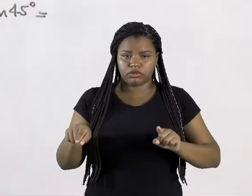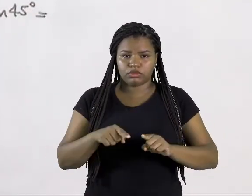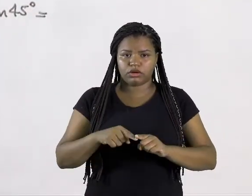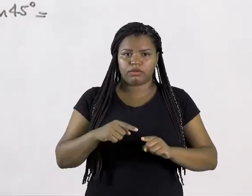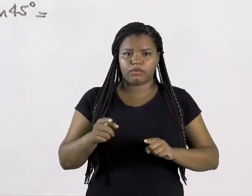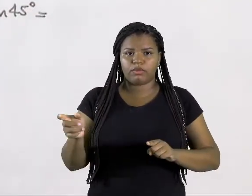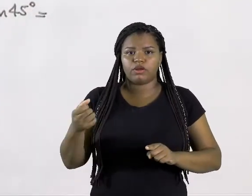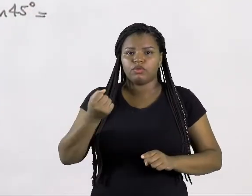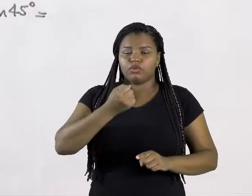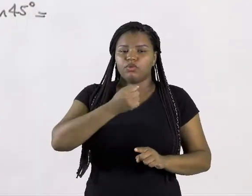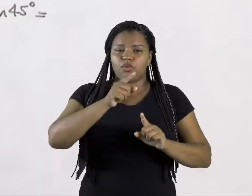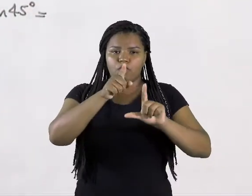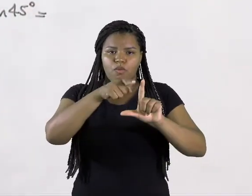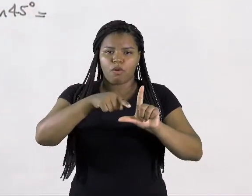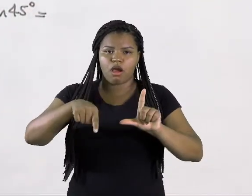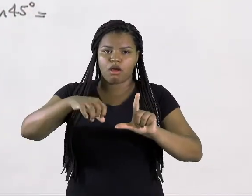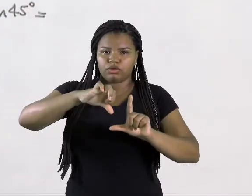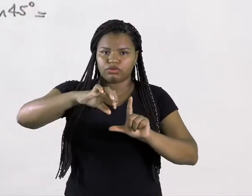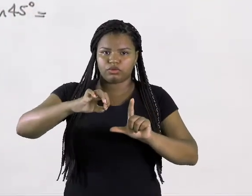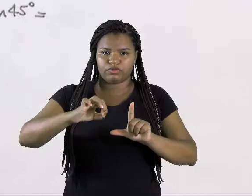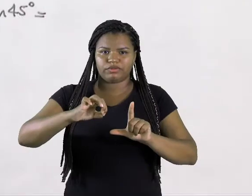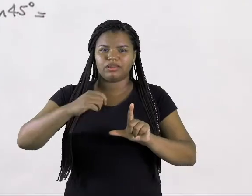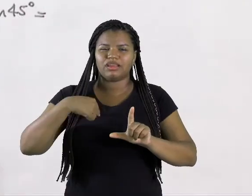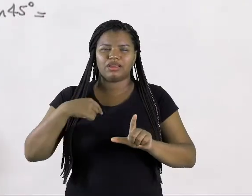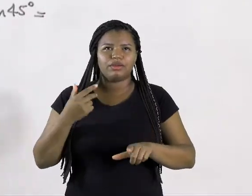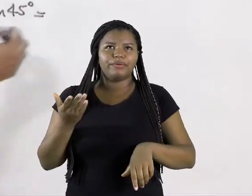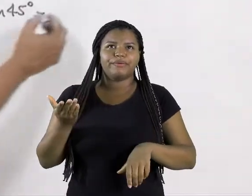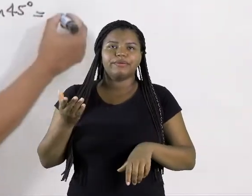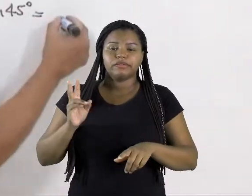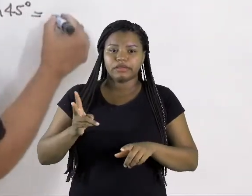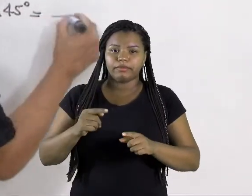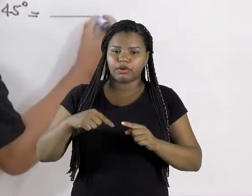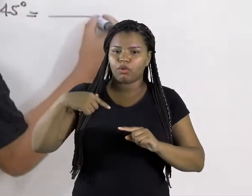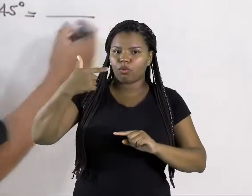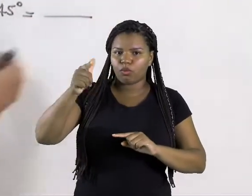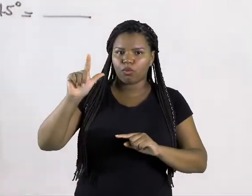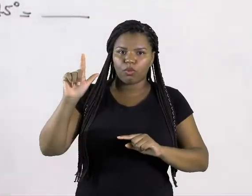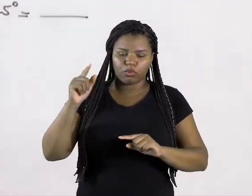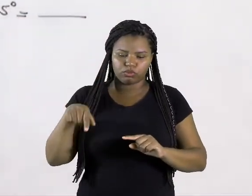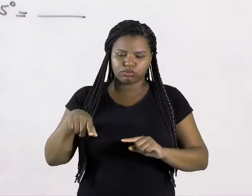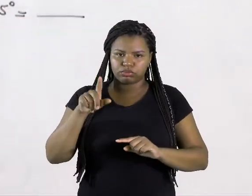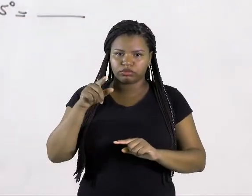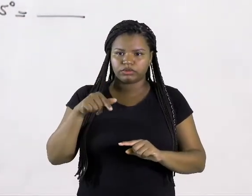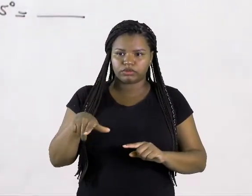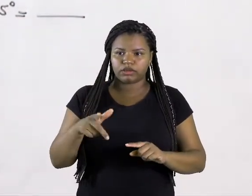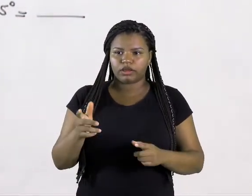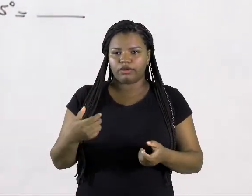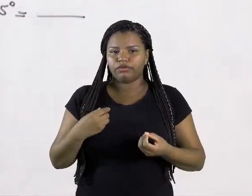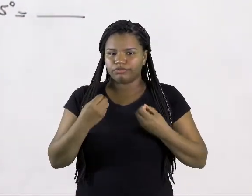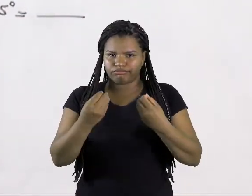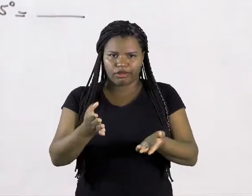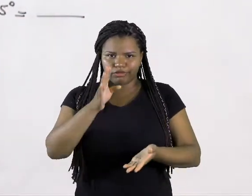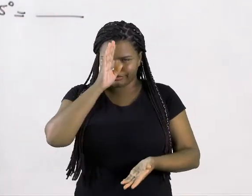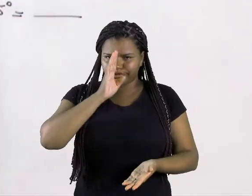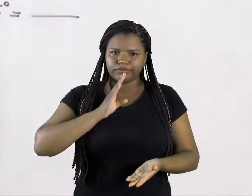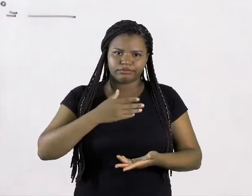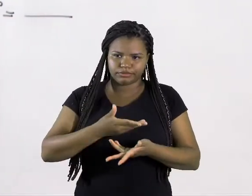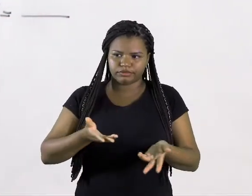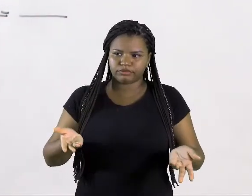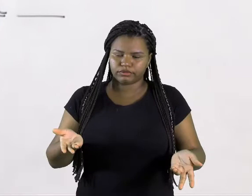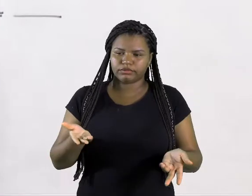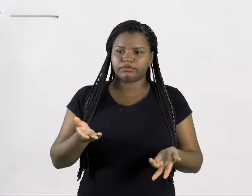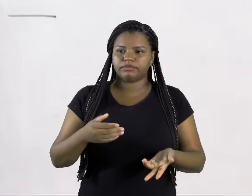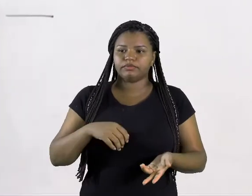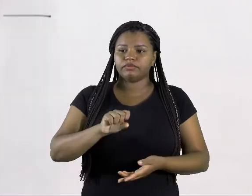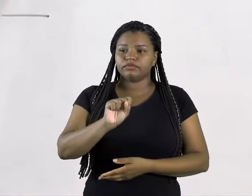dois, ok? Eu levei muito tempo para me perceber isso. Vou deixar isso aí de graça para vocês. Bom, o que é o